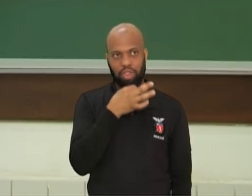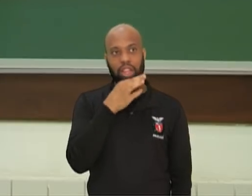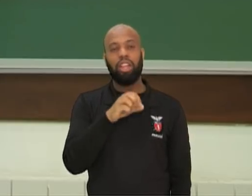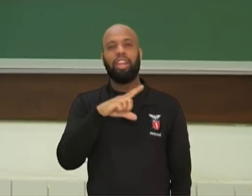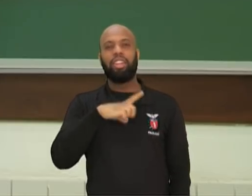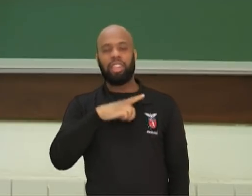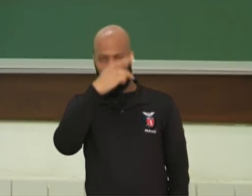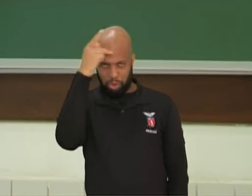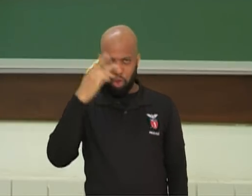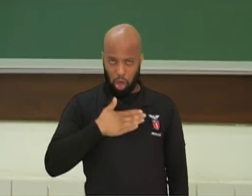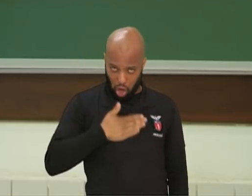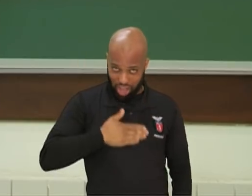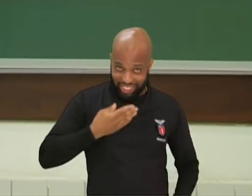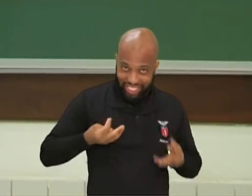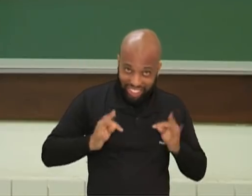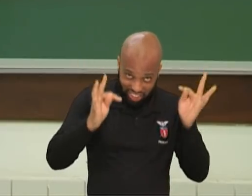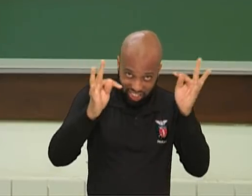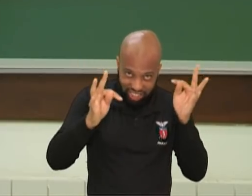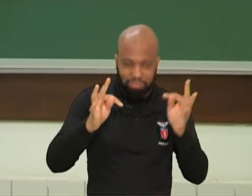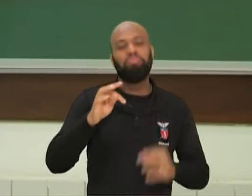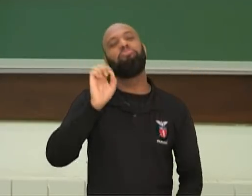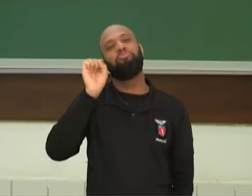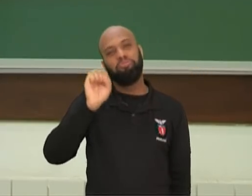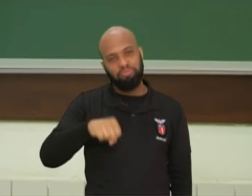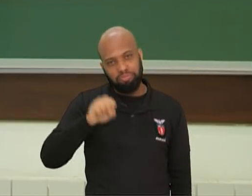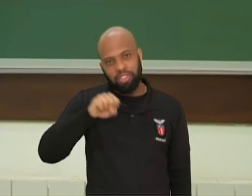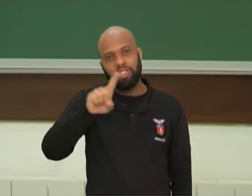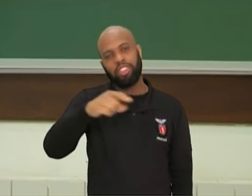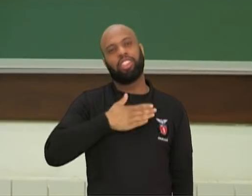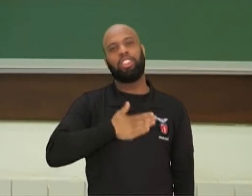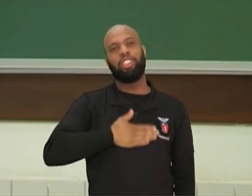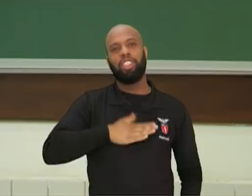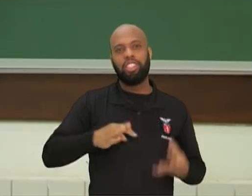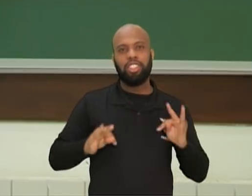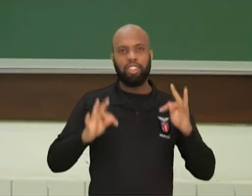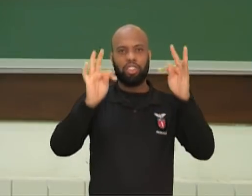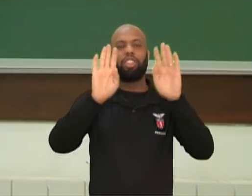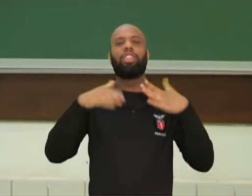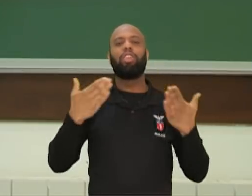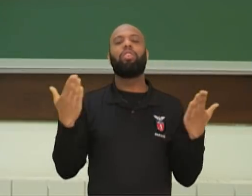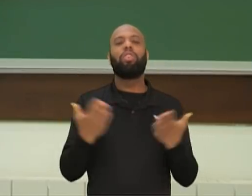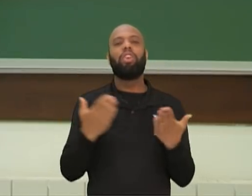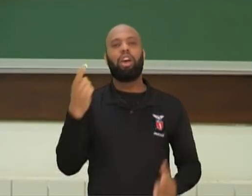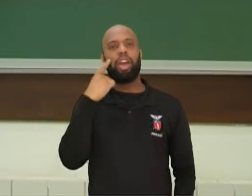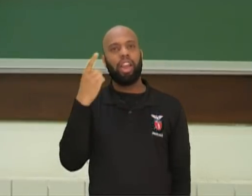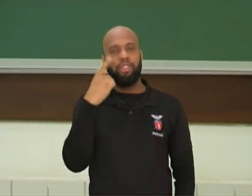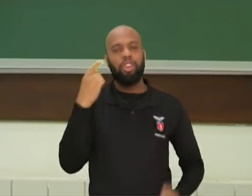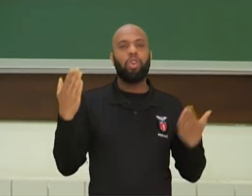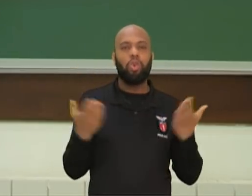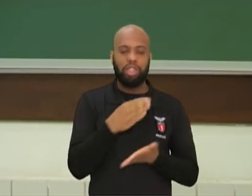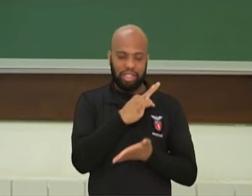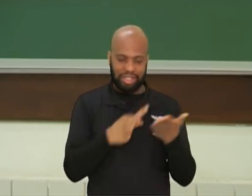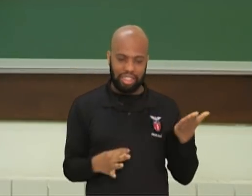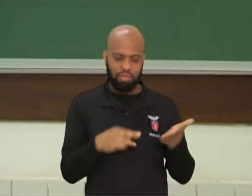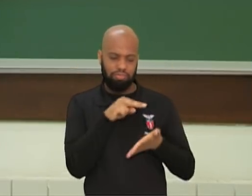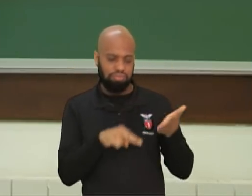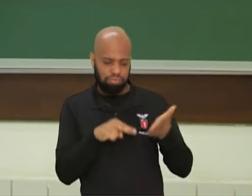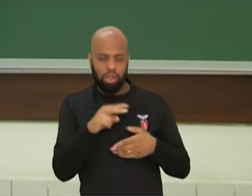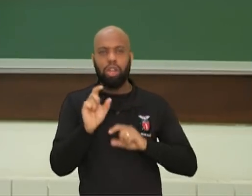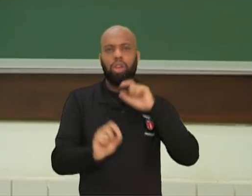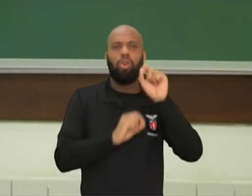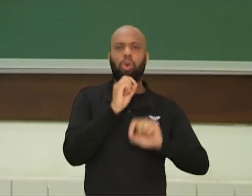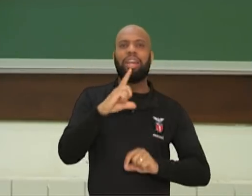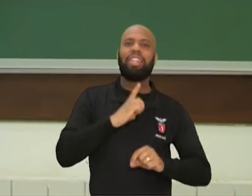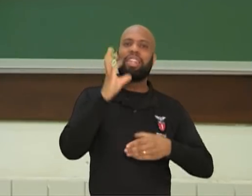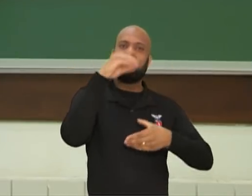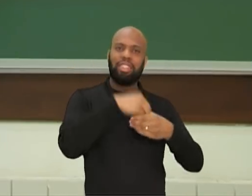não gostam da tecnologia? É claro que vocês gostam muito. Então nós vamos ver nesse texto o que